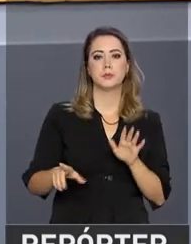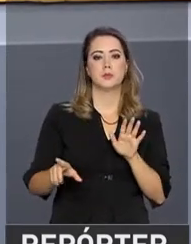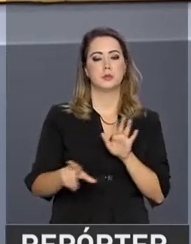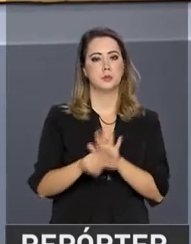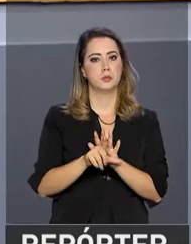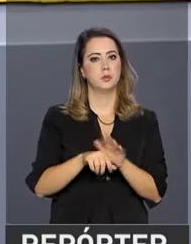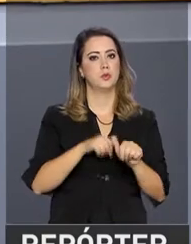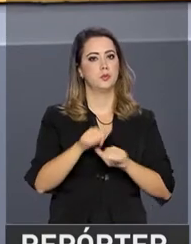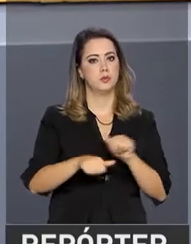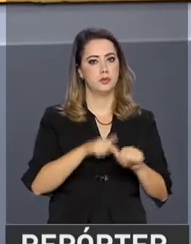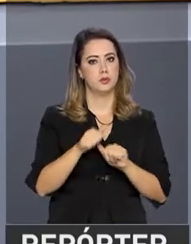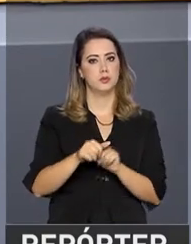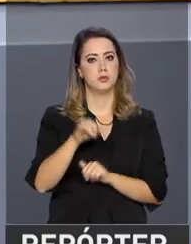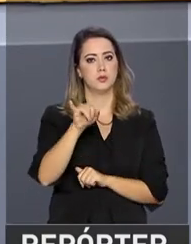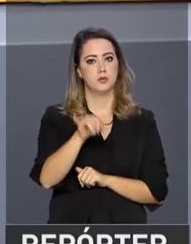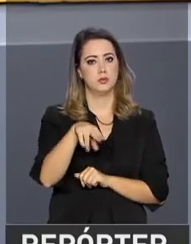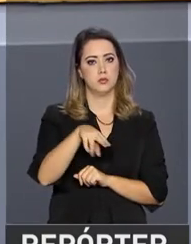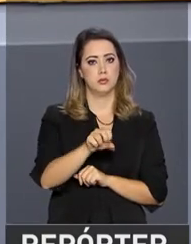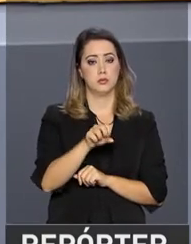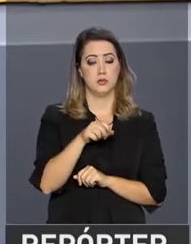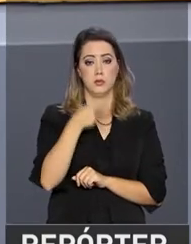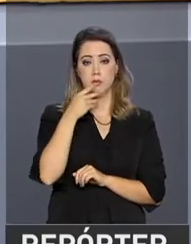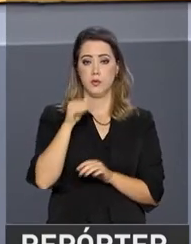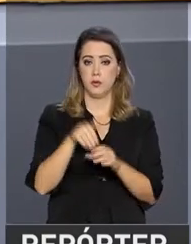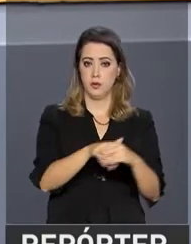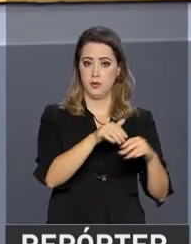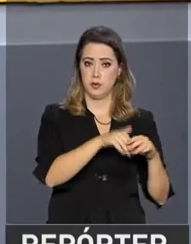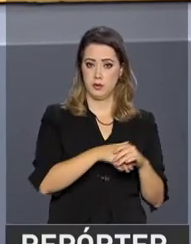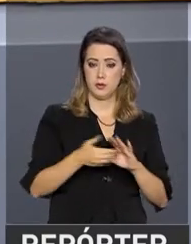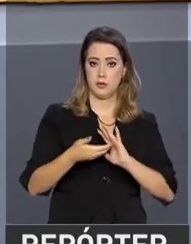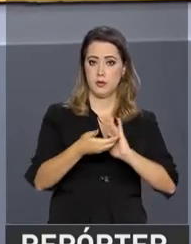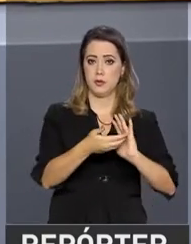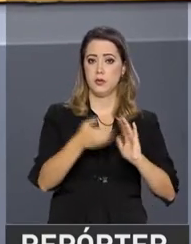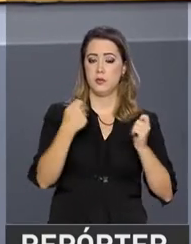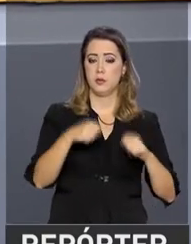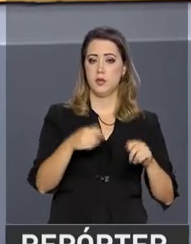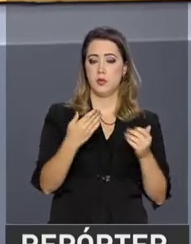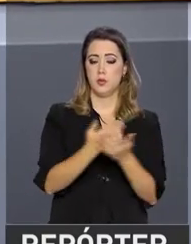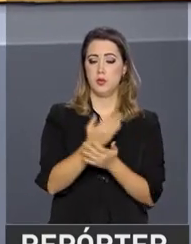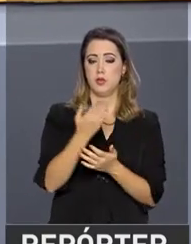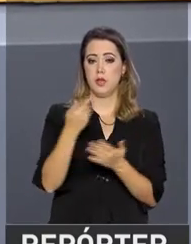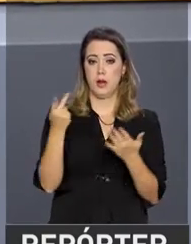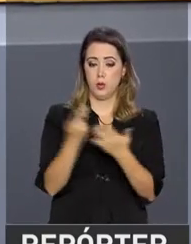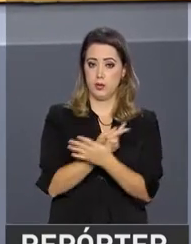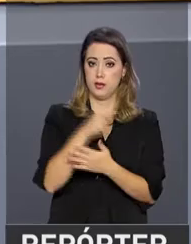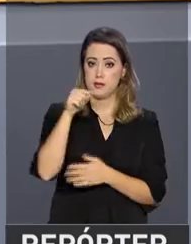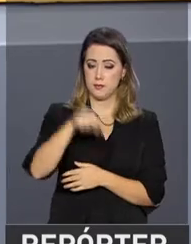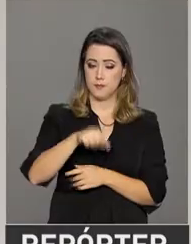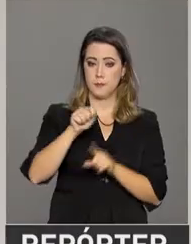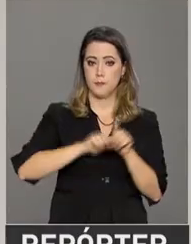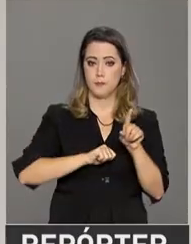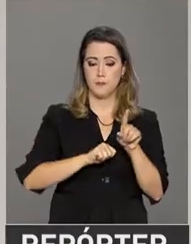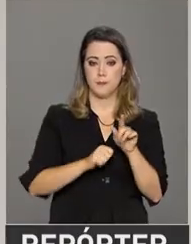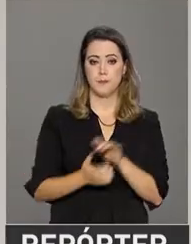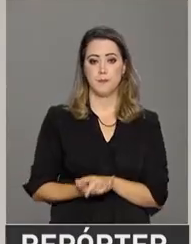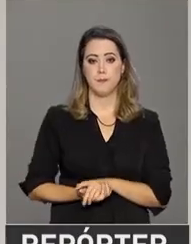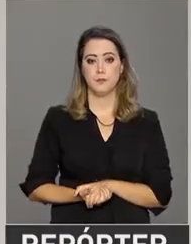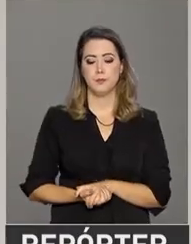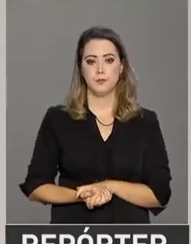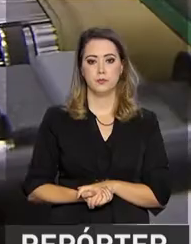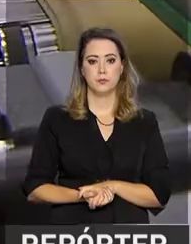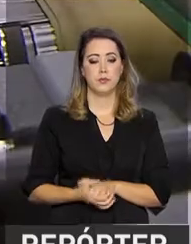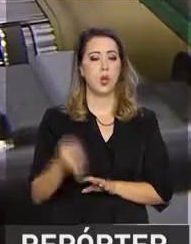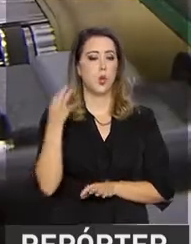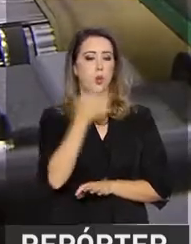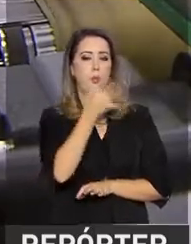e disse que a votação da proposta na câmara dos deputados deve ocorrer ainda este mês do